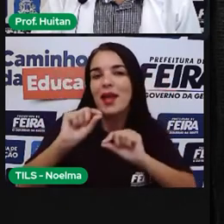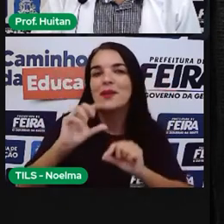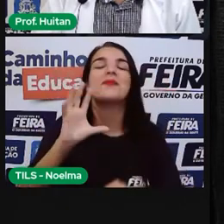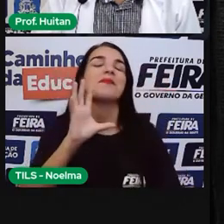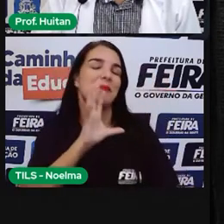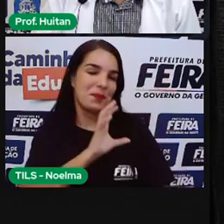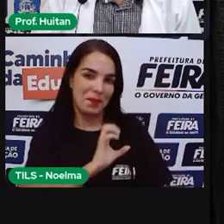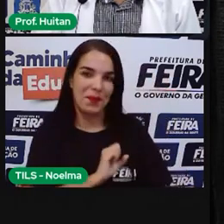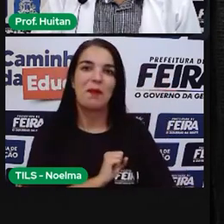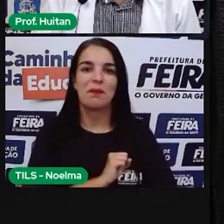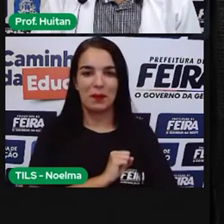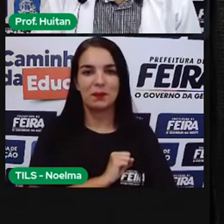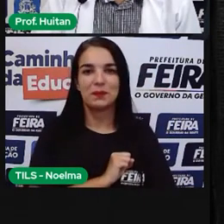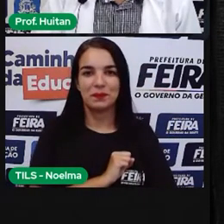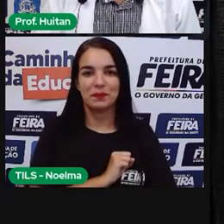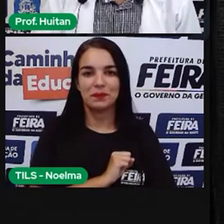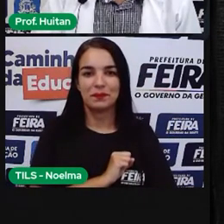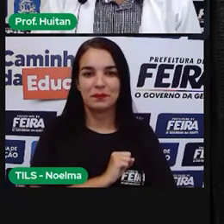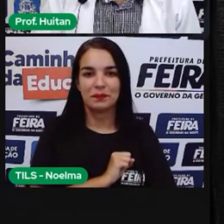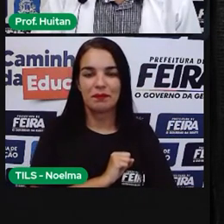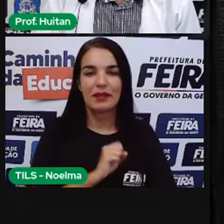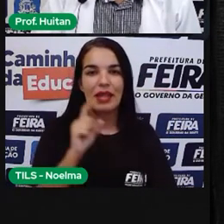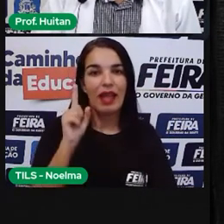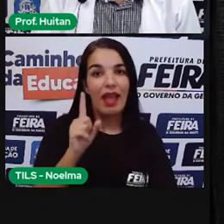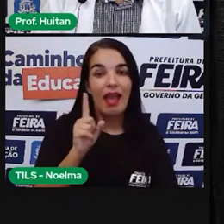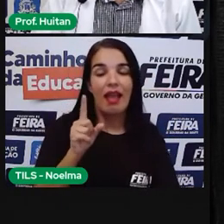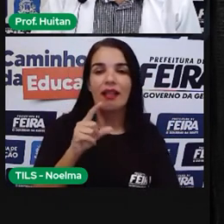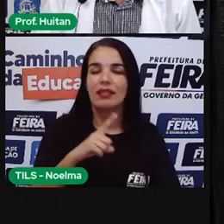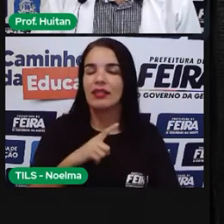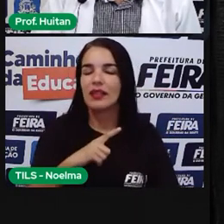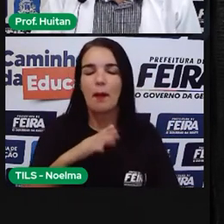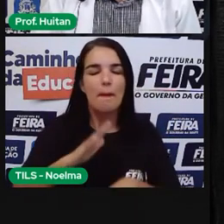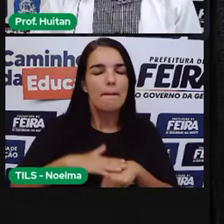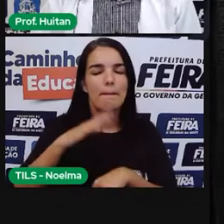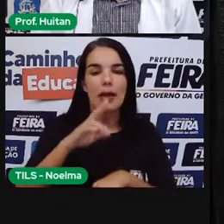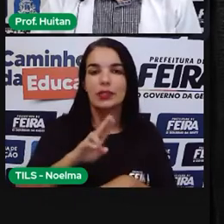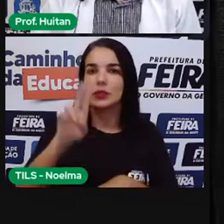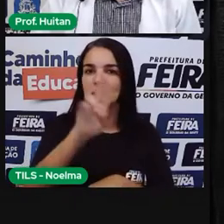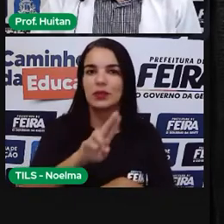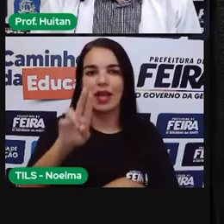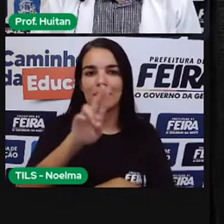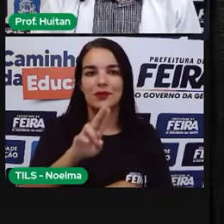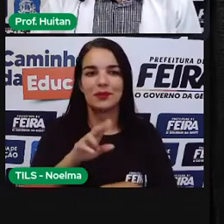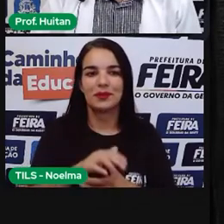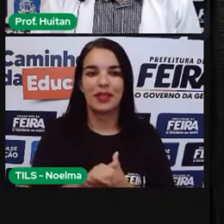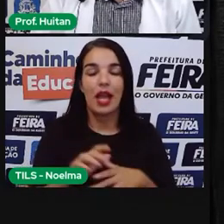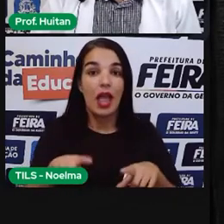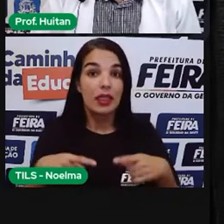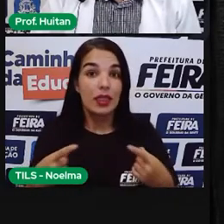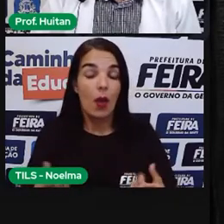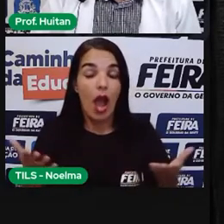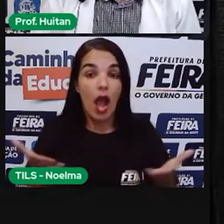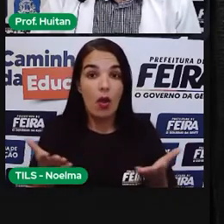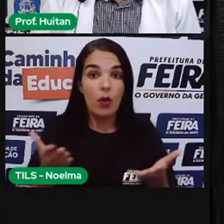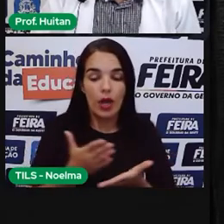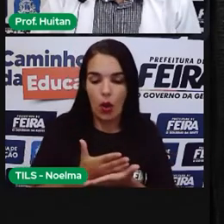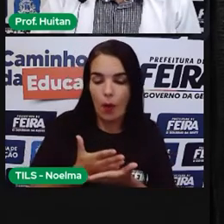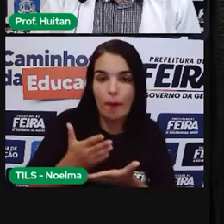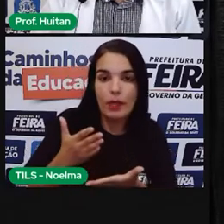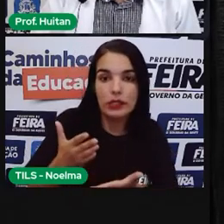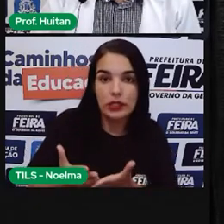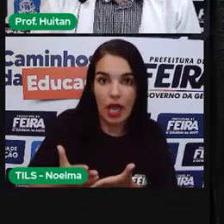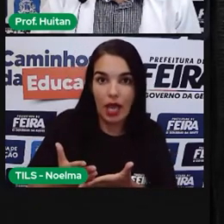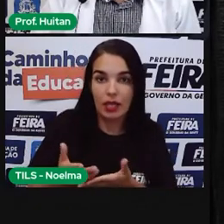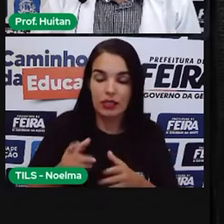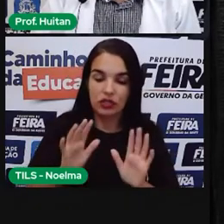amor, não é? Esse é o tema que mais se destaca. Então, para começar,